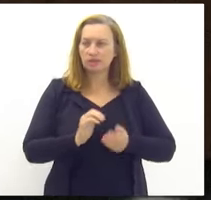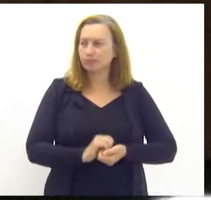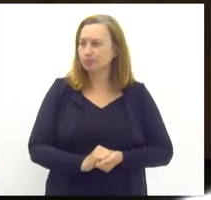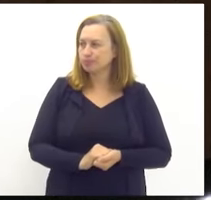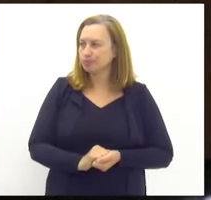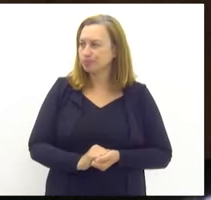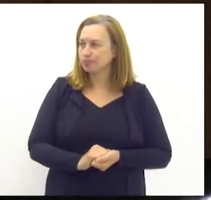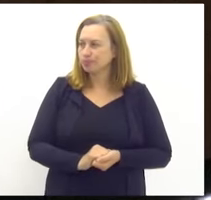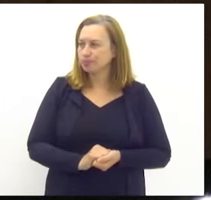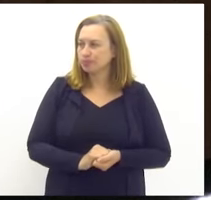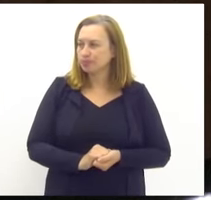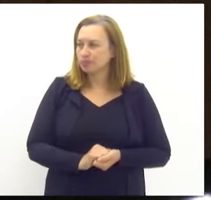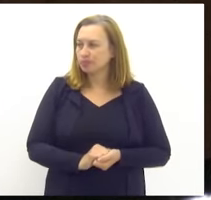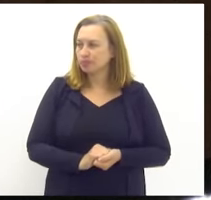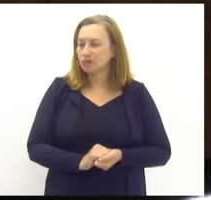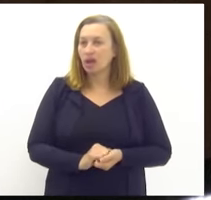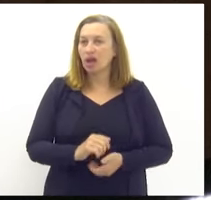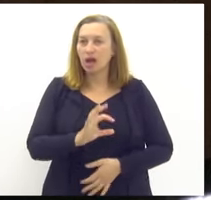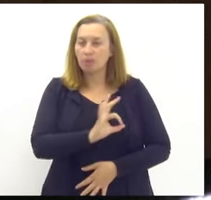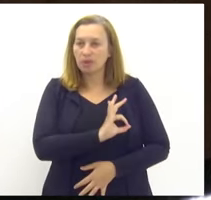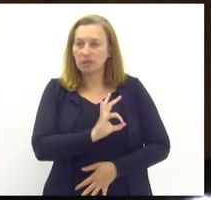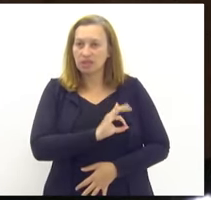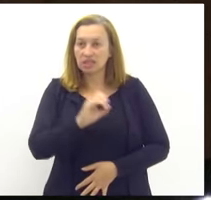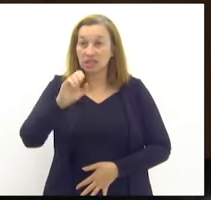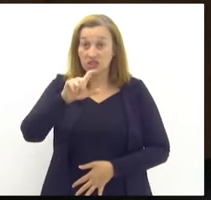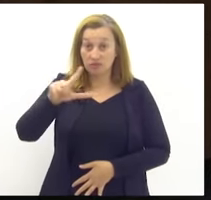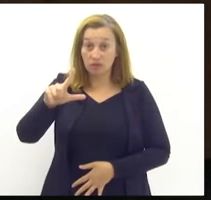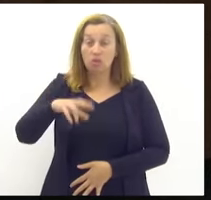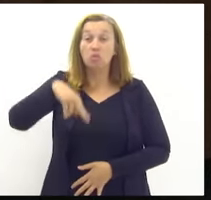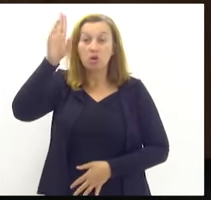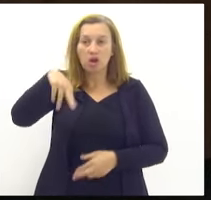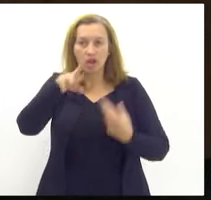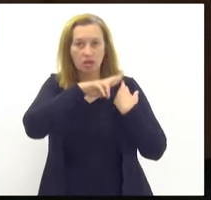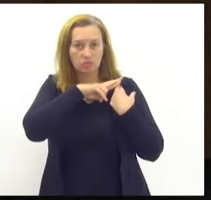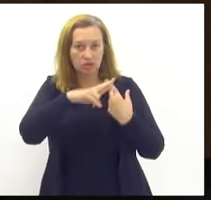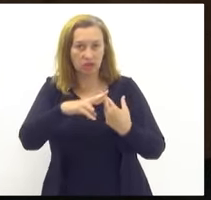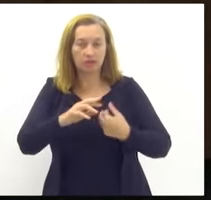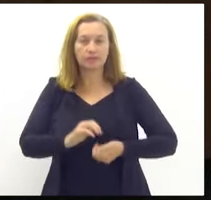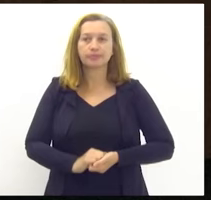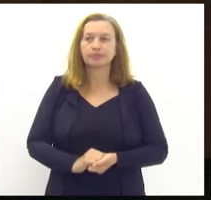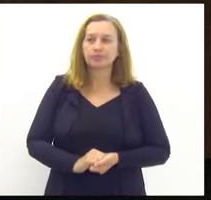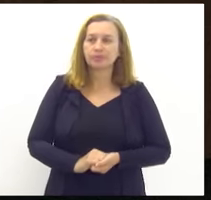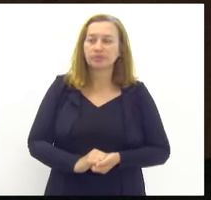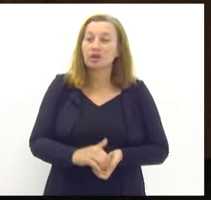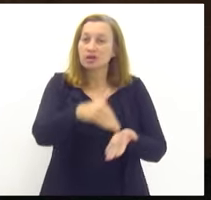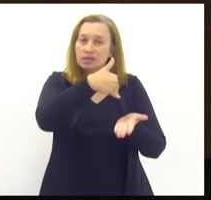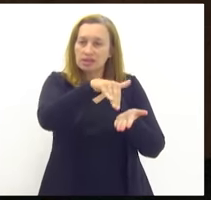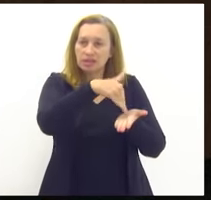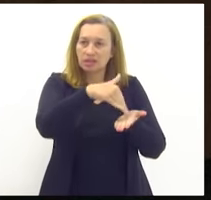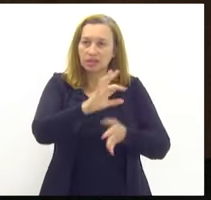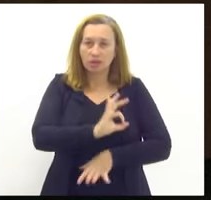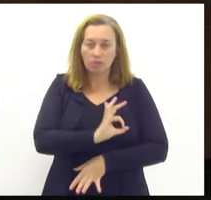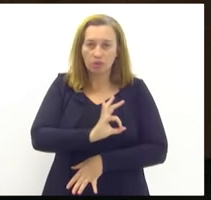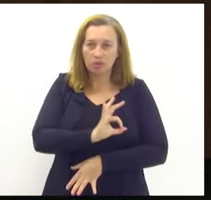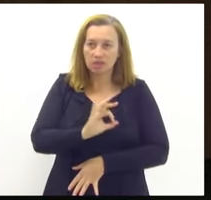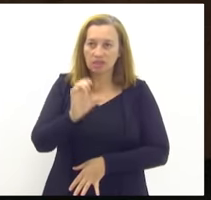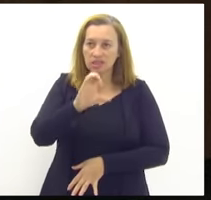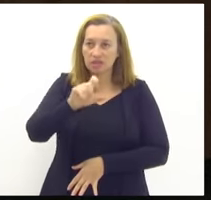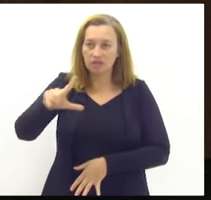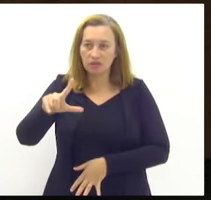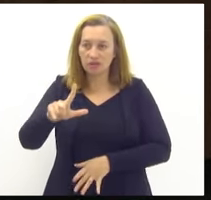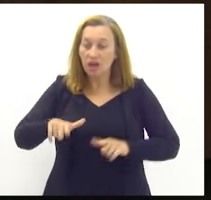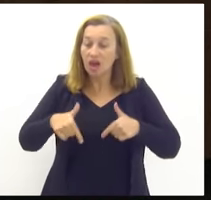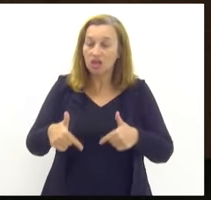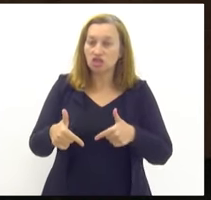espero que a polícia civil quem vai assumir né como secretário polí civil tome providências e o próprio